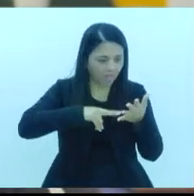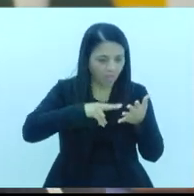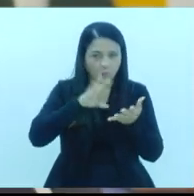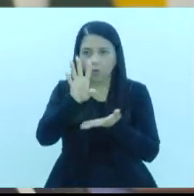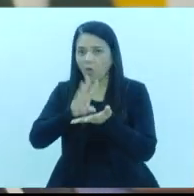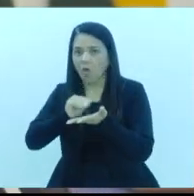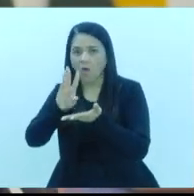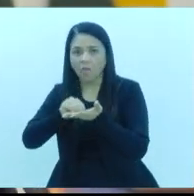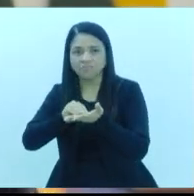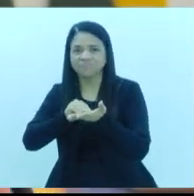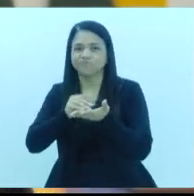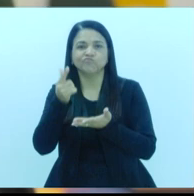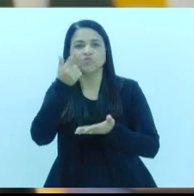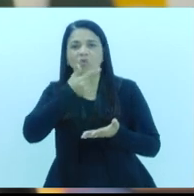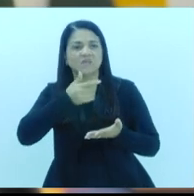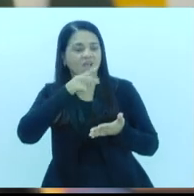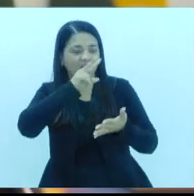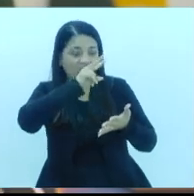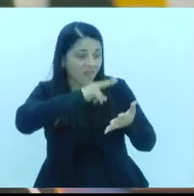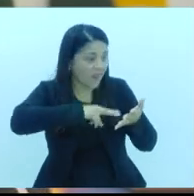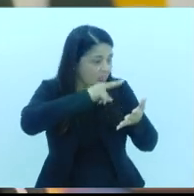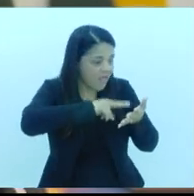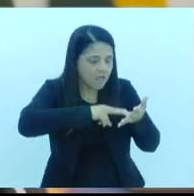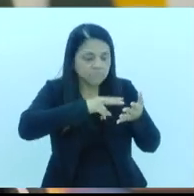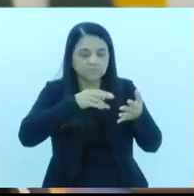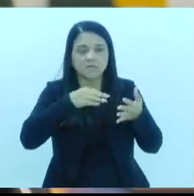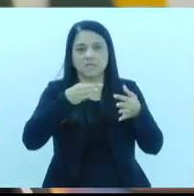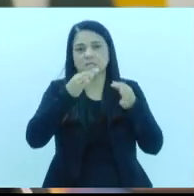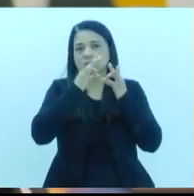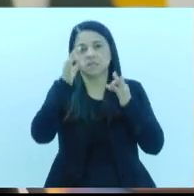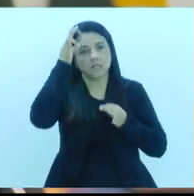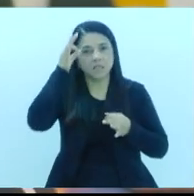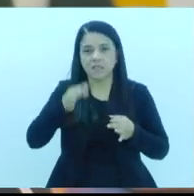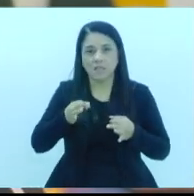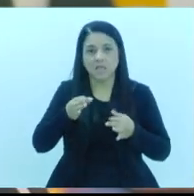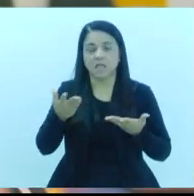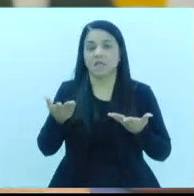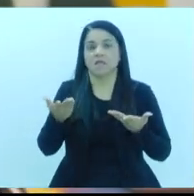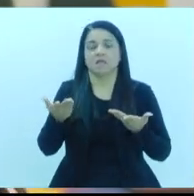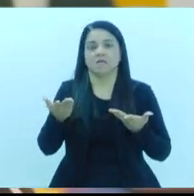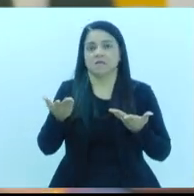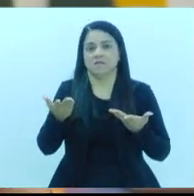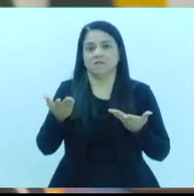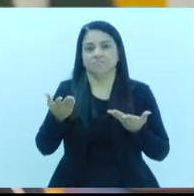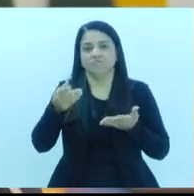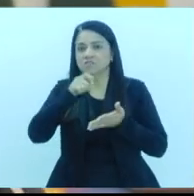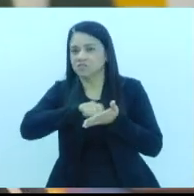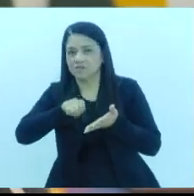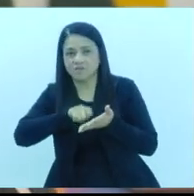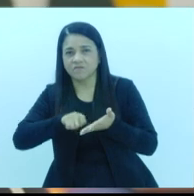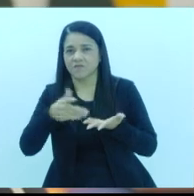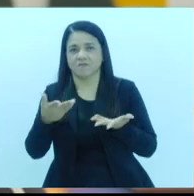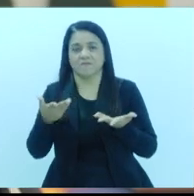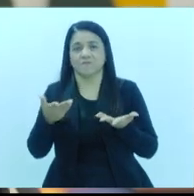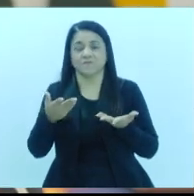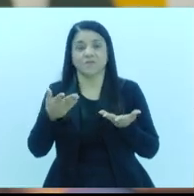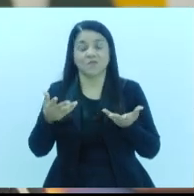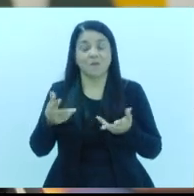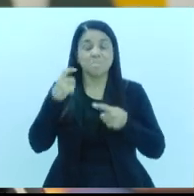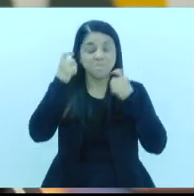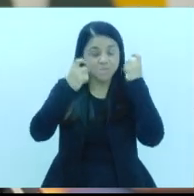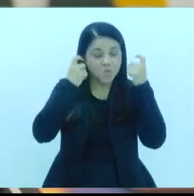são leitores e escritores. E isso é bastante preocupante, porque isso a gente consegue hoje